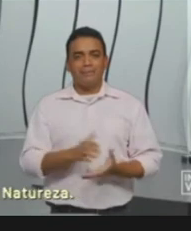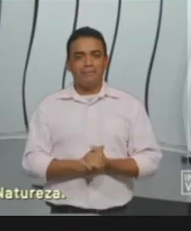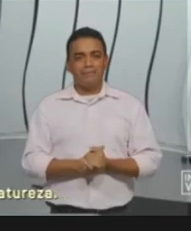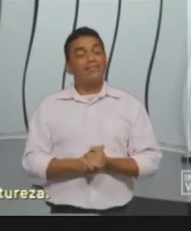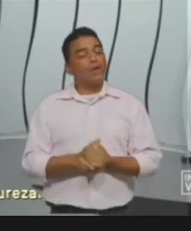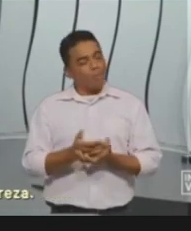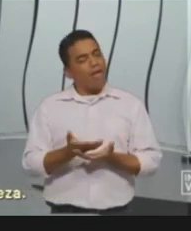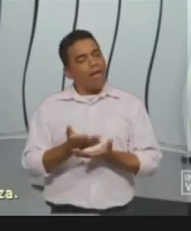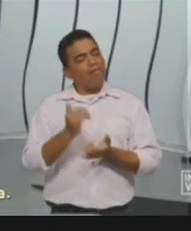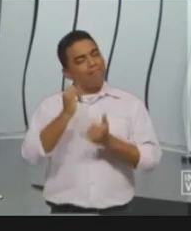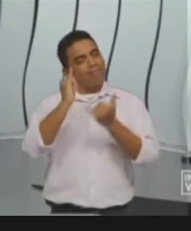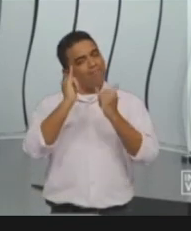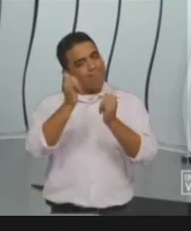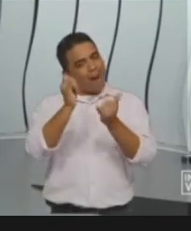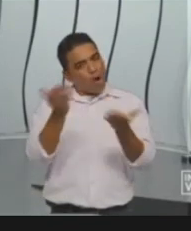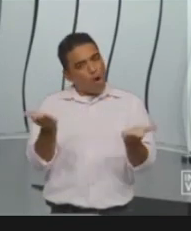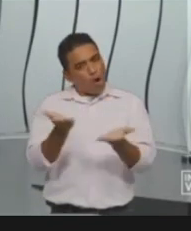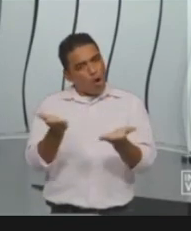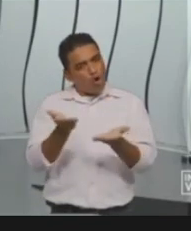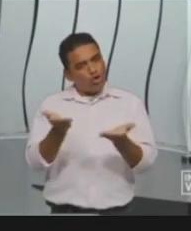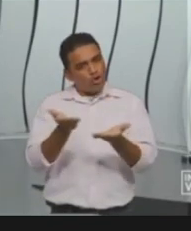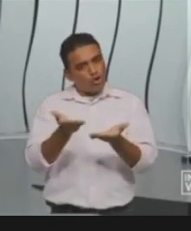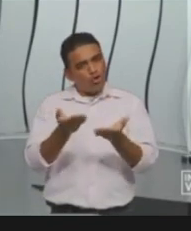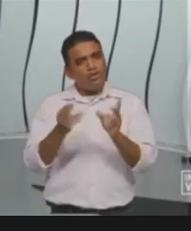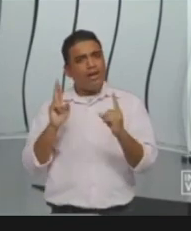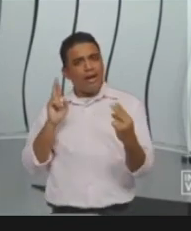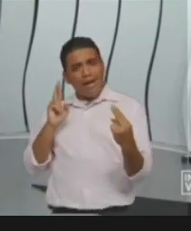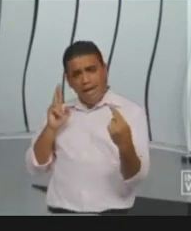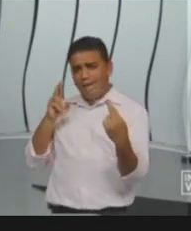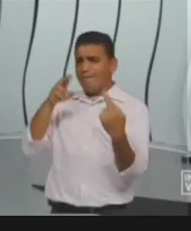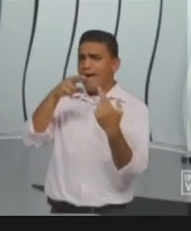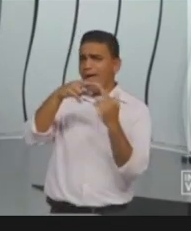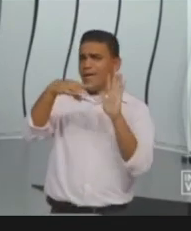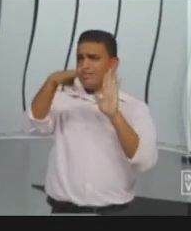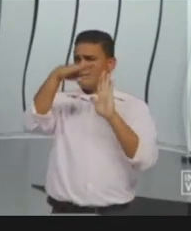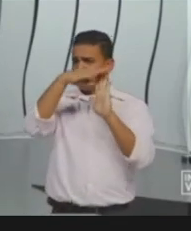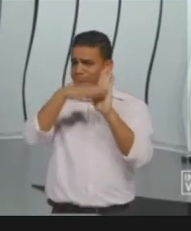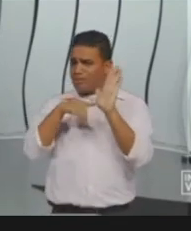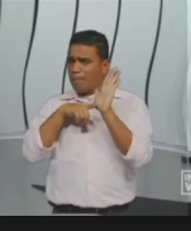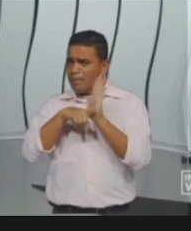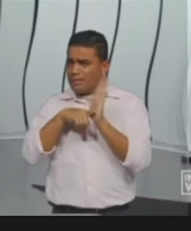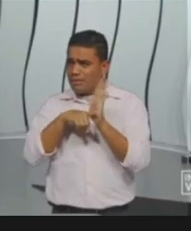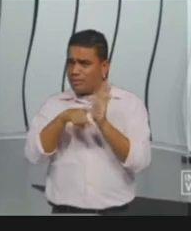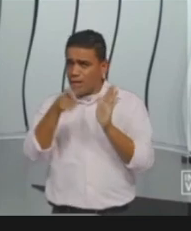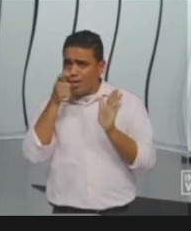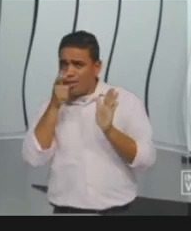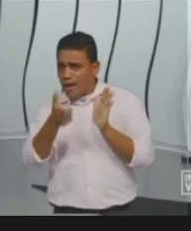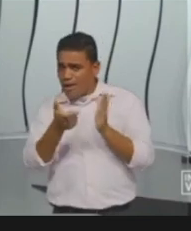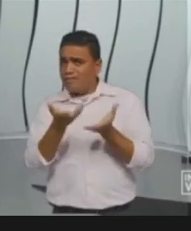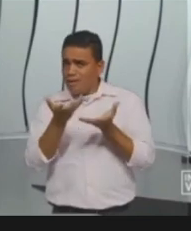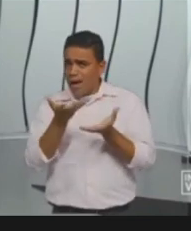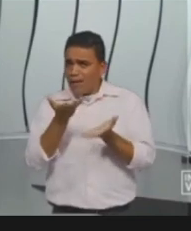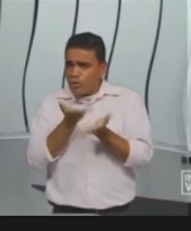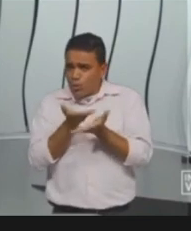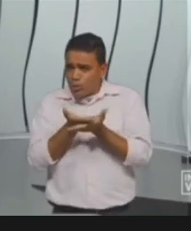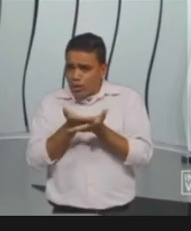que eu queria falar com vocês. Aqui estão algumas referências bibliográficas, caso você tenha interesse em saber mais sobre o